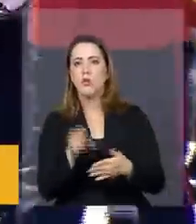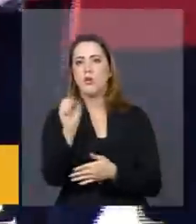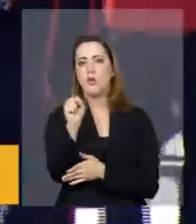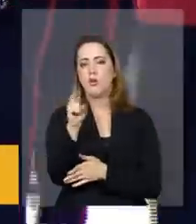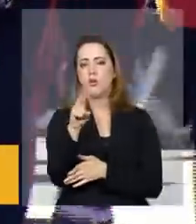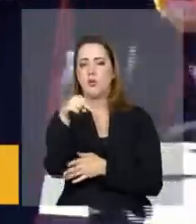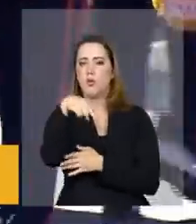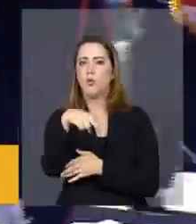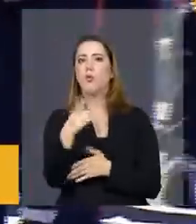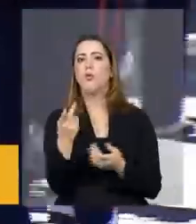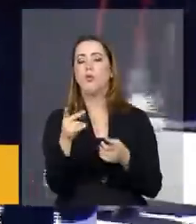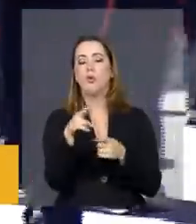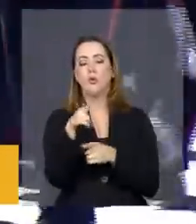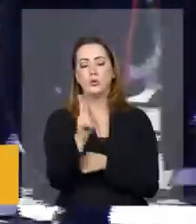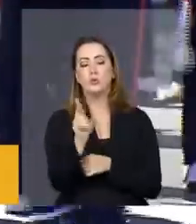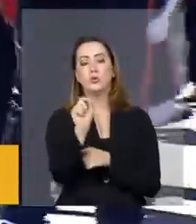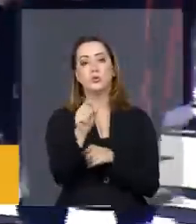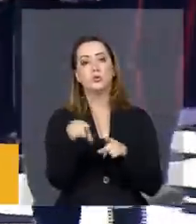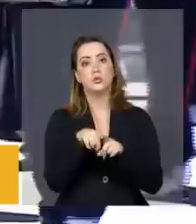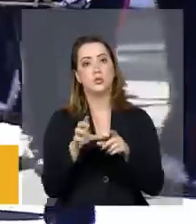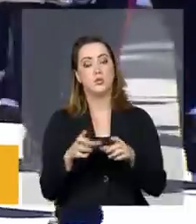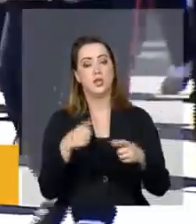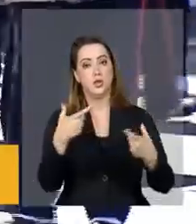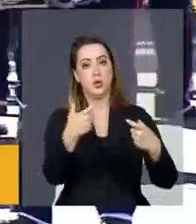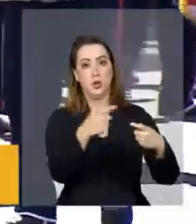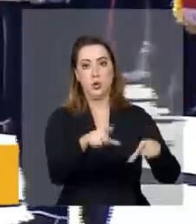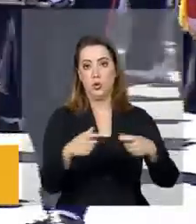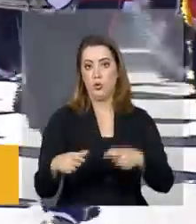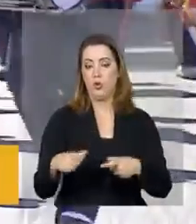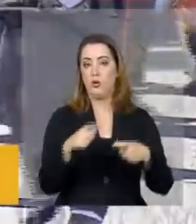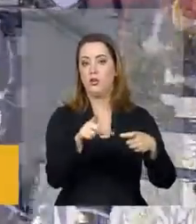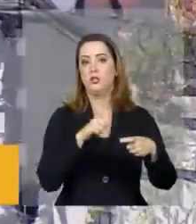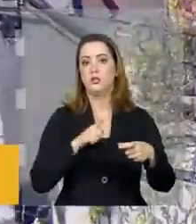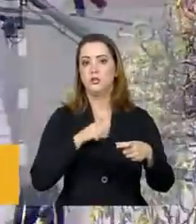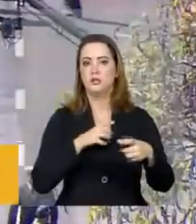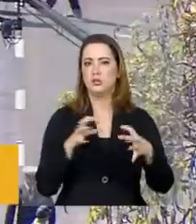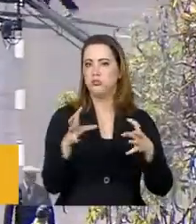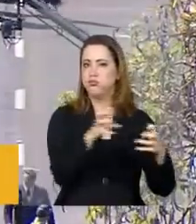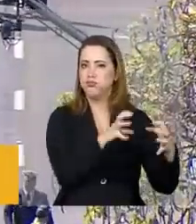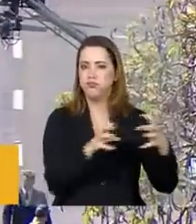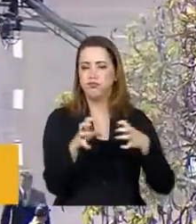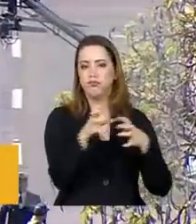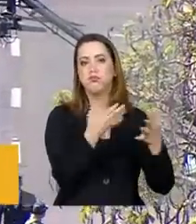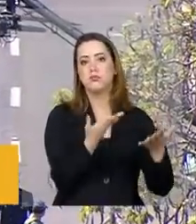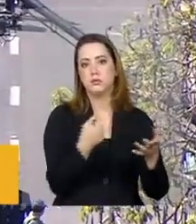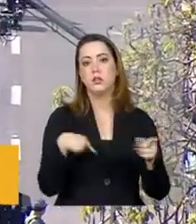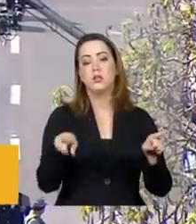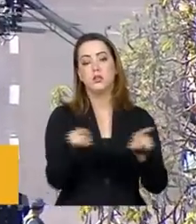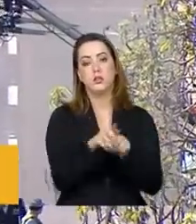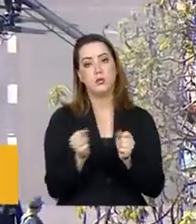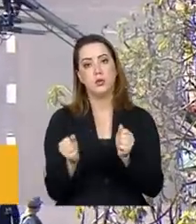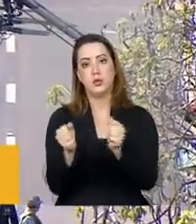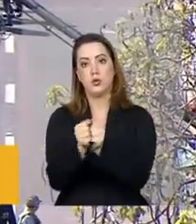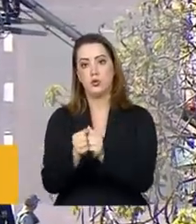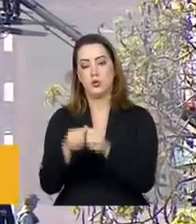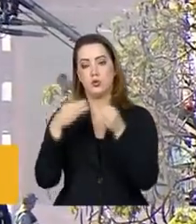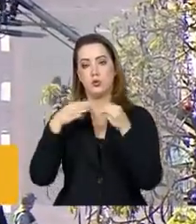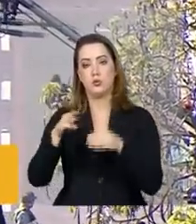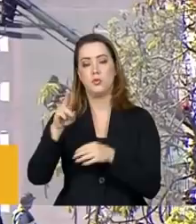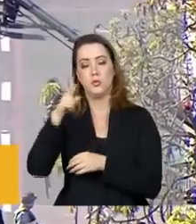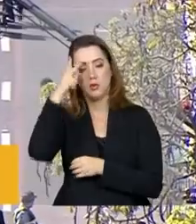em áreas de conflito e, como a gente falou na abertura da nossa transmissão, integra a missão das Nações Unidas para a estabilização do Haiti.